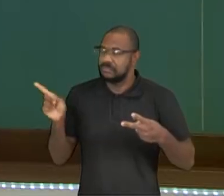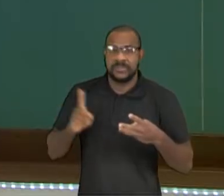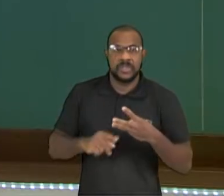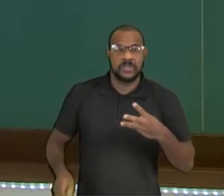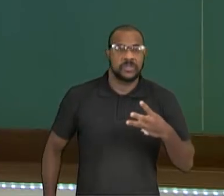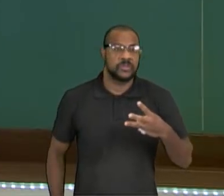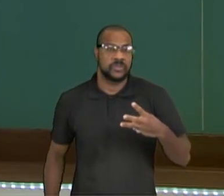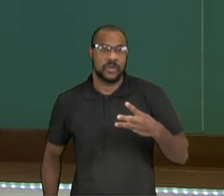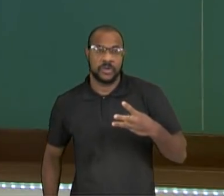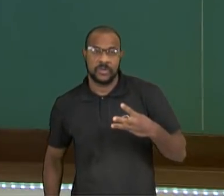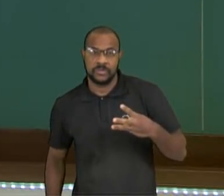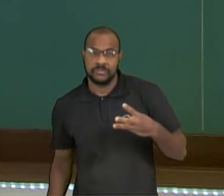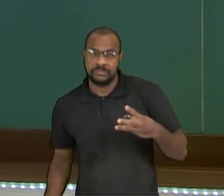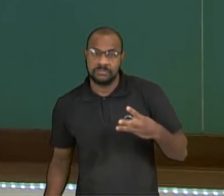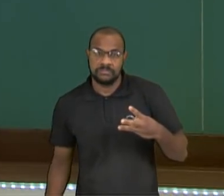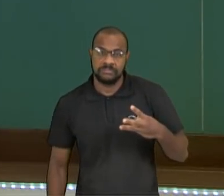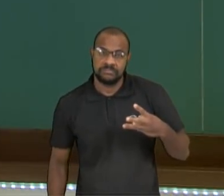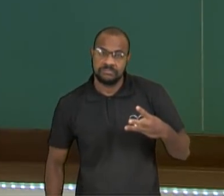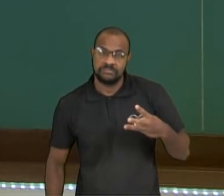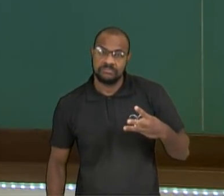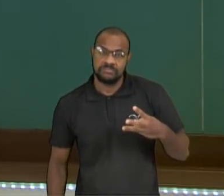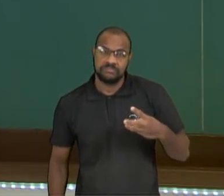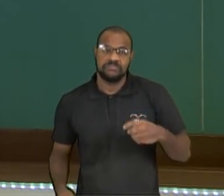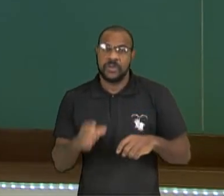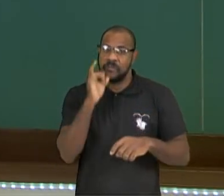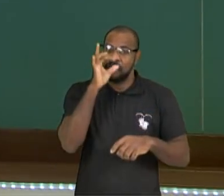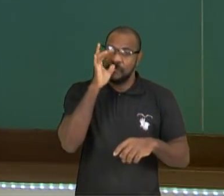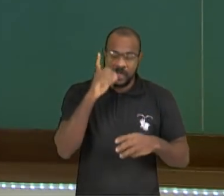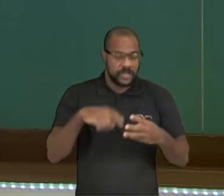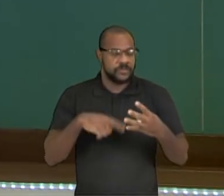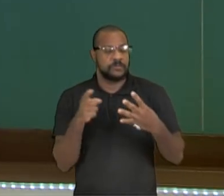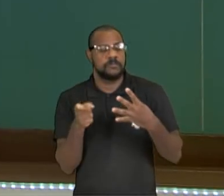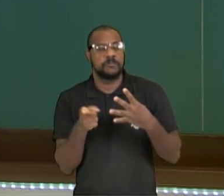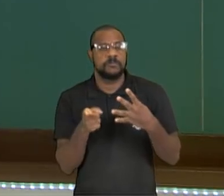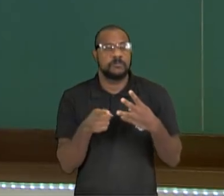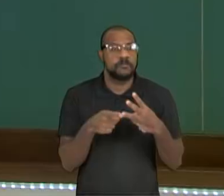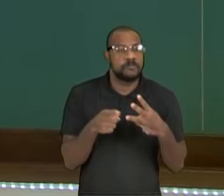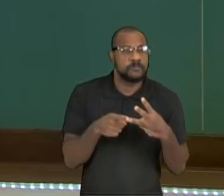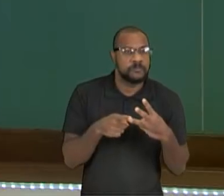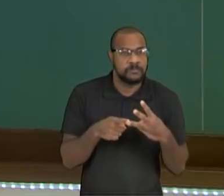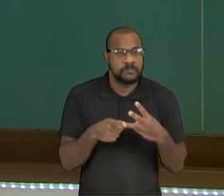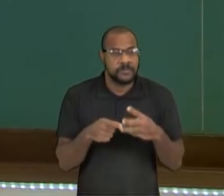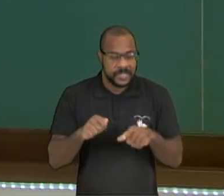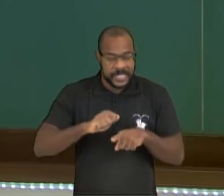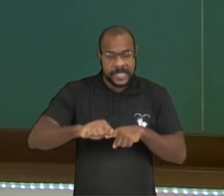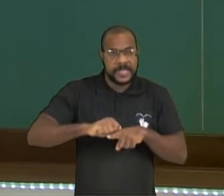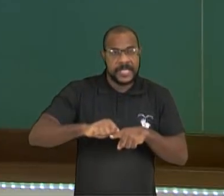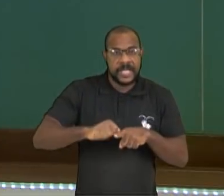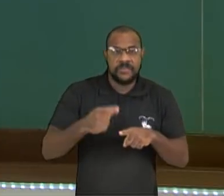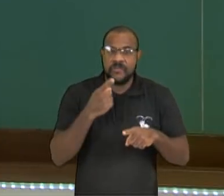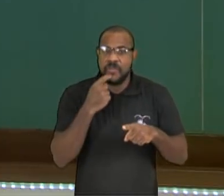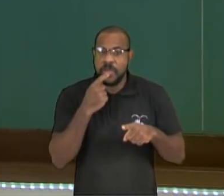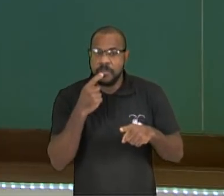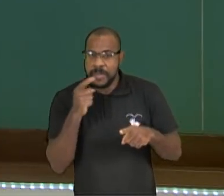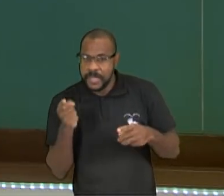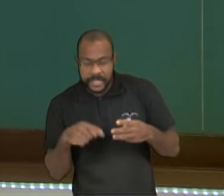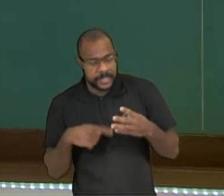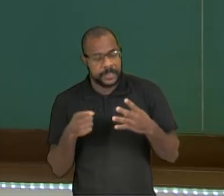t-shirt. Ele está vestindo uma bermuda verde. O tênis dele é vermelho, então eu